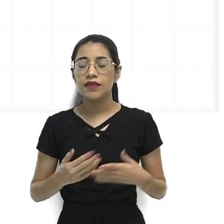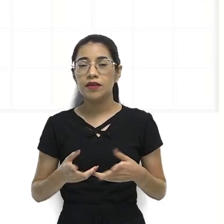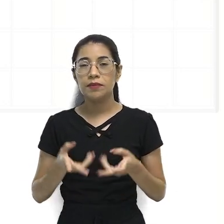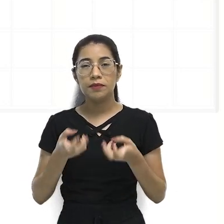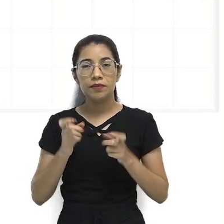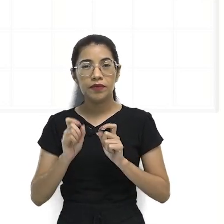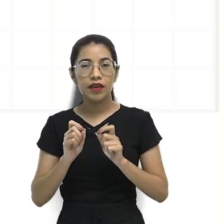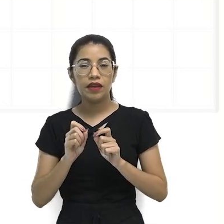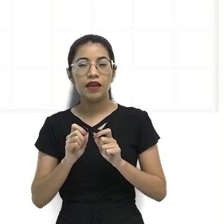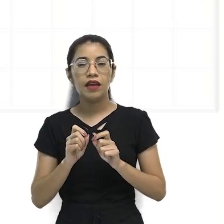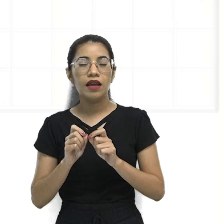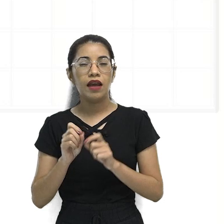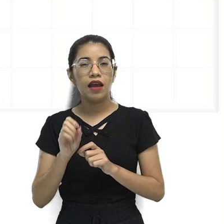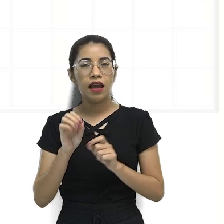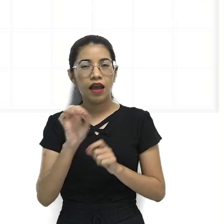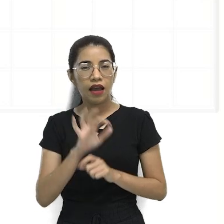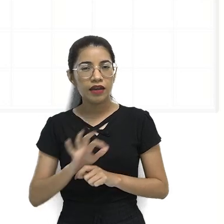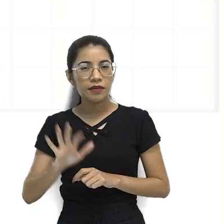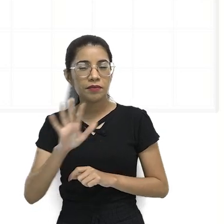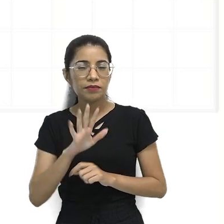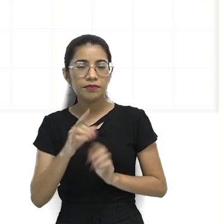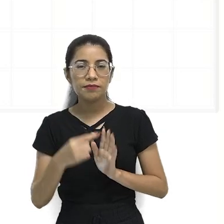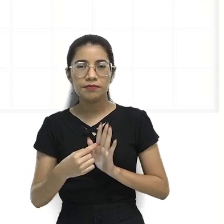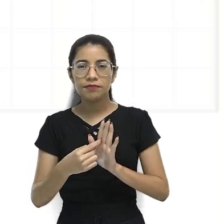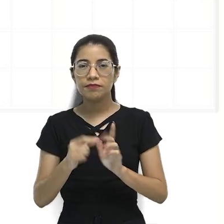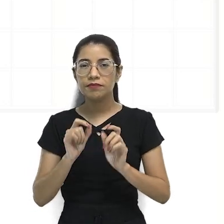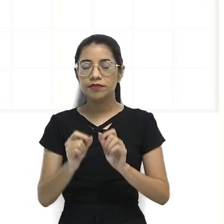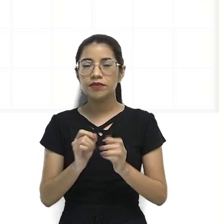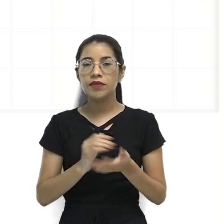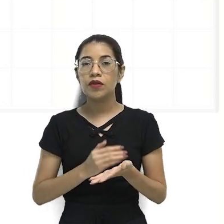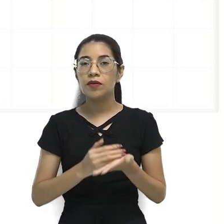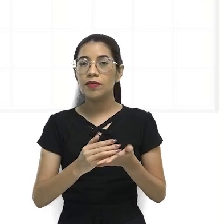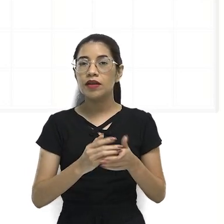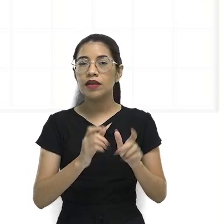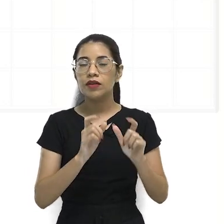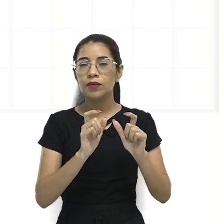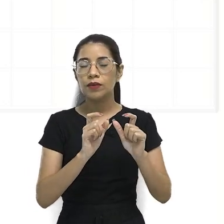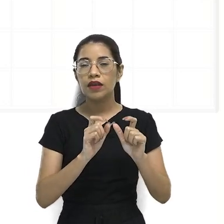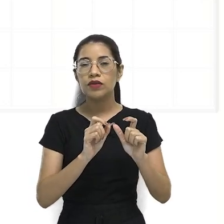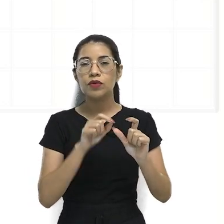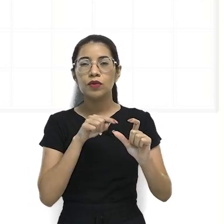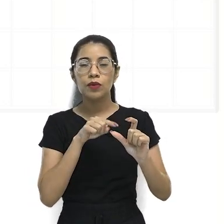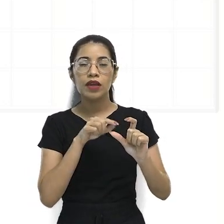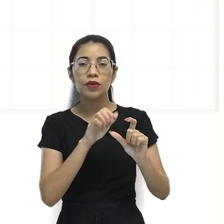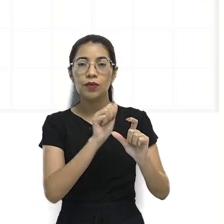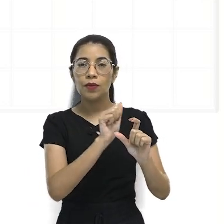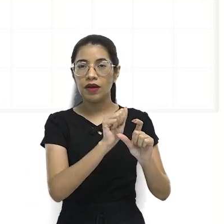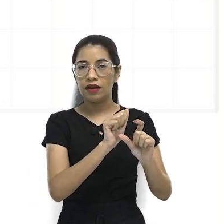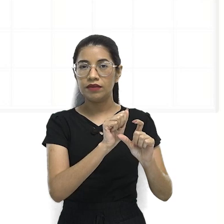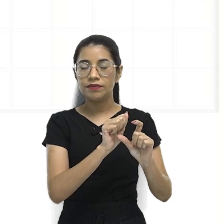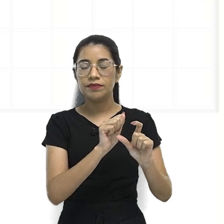o círculo representado pela figura abaixo que começa no local indicado pela letra A.